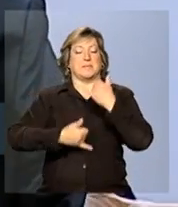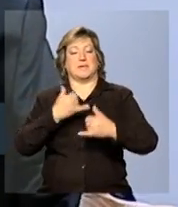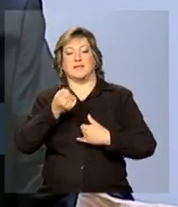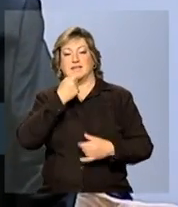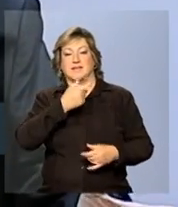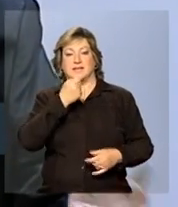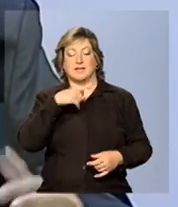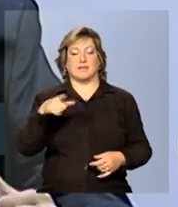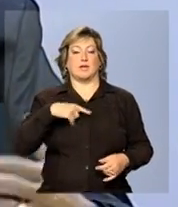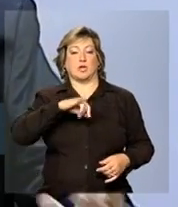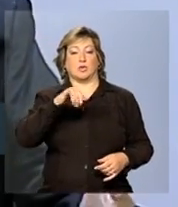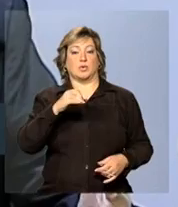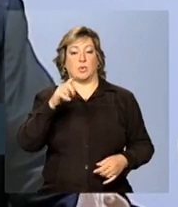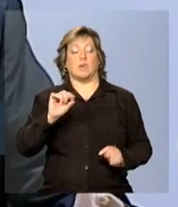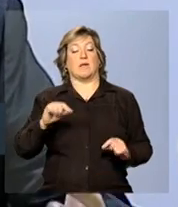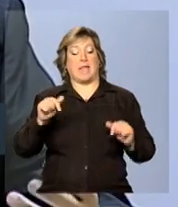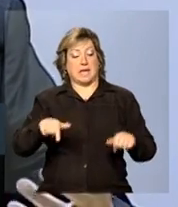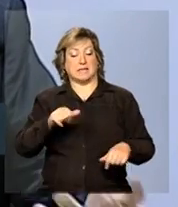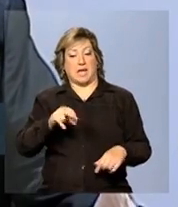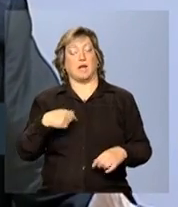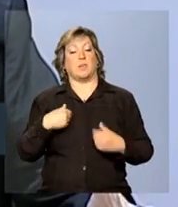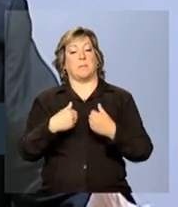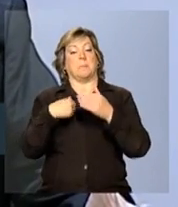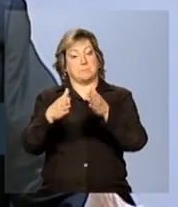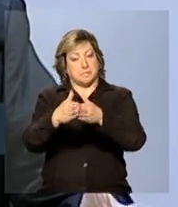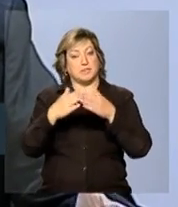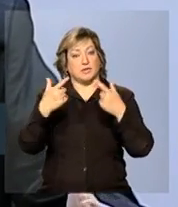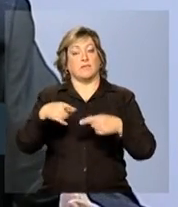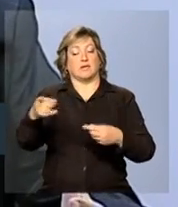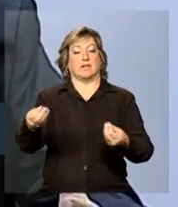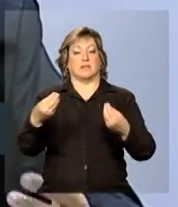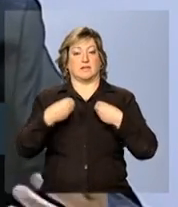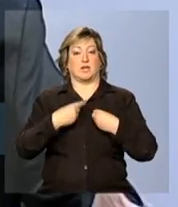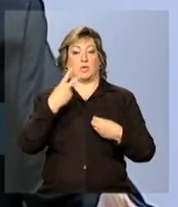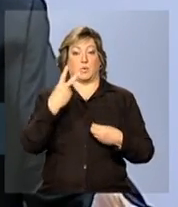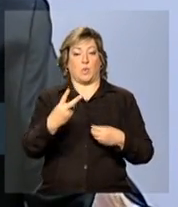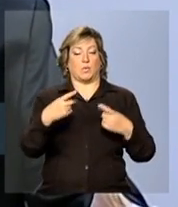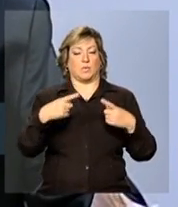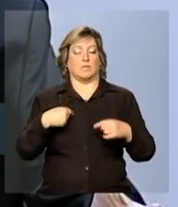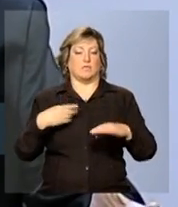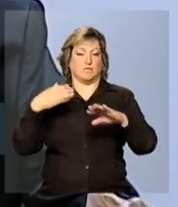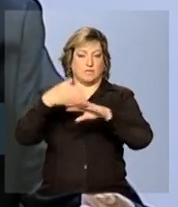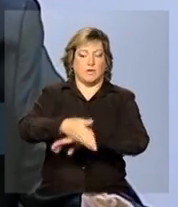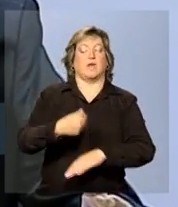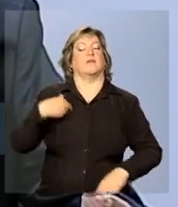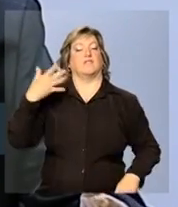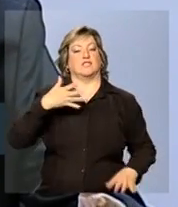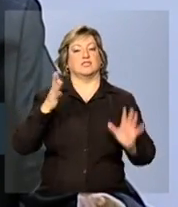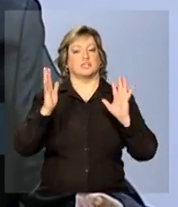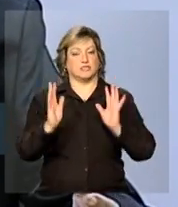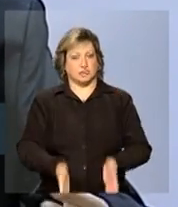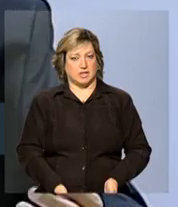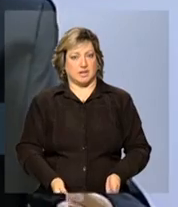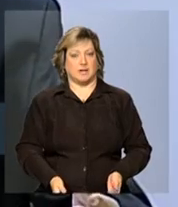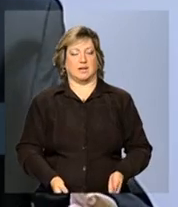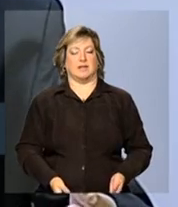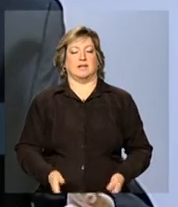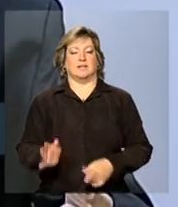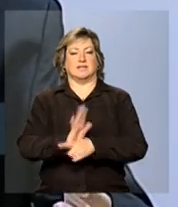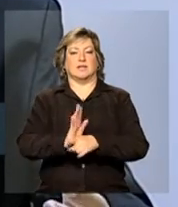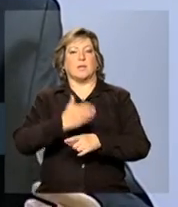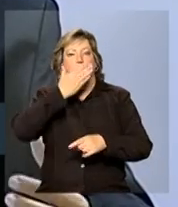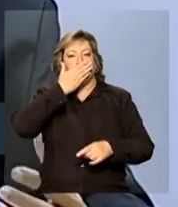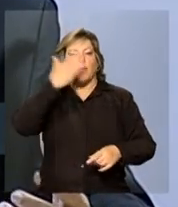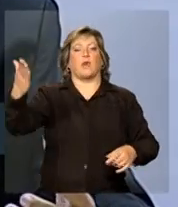acabou não entrando no assunto. Desse ano eu pedi de novo, ele me ofereceu 2 blocos, aí eu falei sobre isso, sobre essa